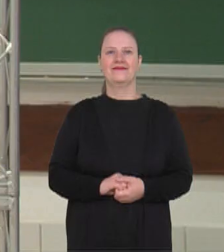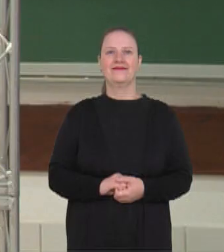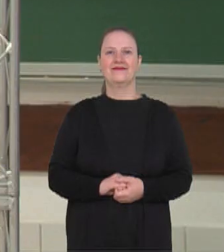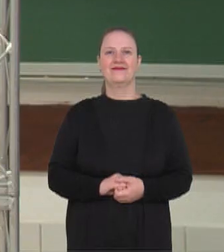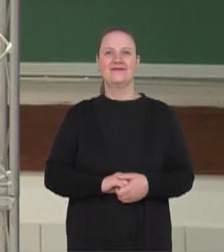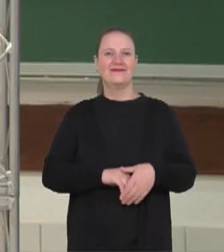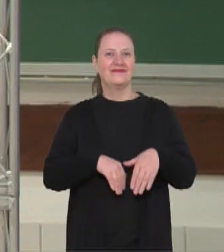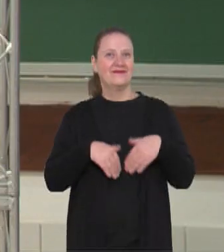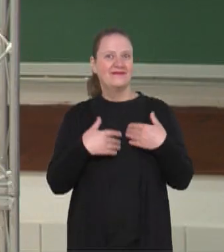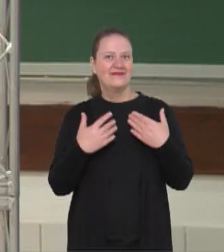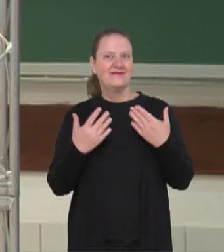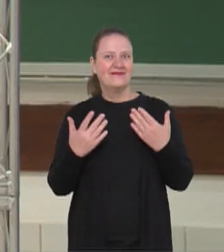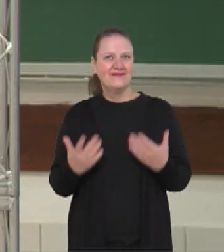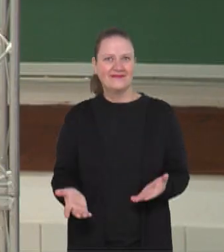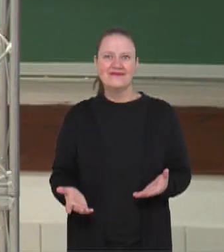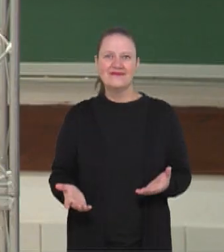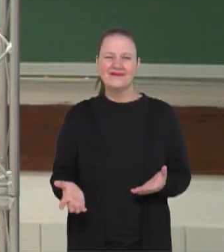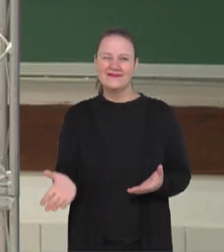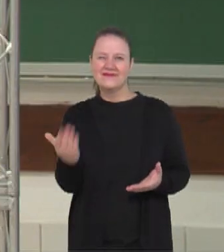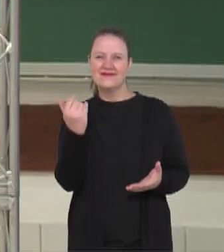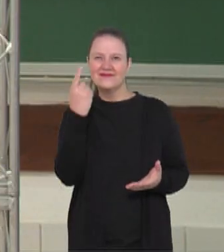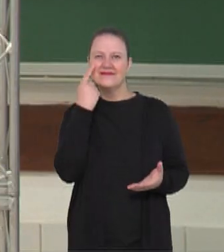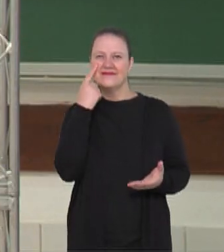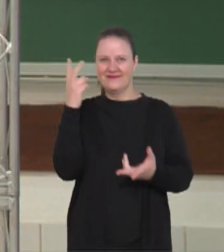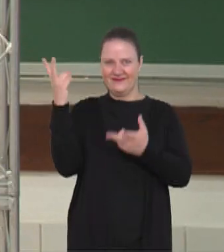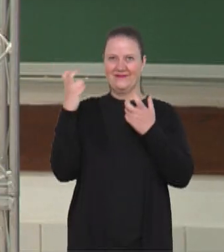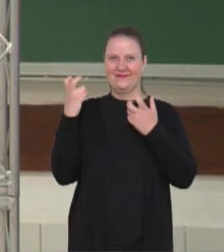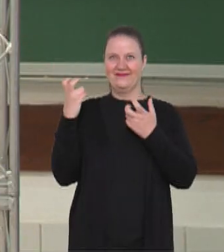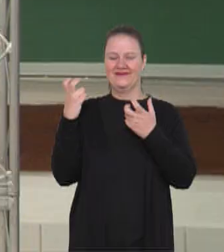So, let's check it. Então, vamos conferir?